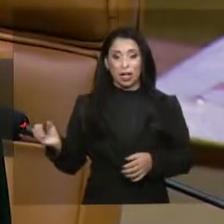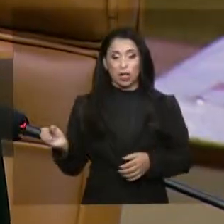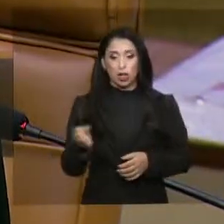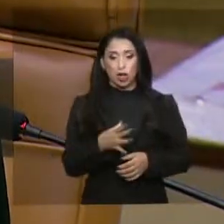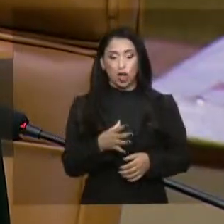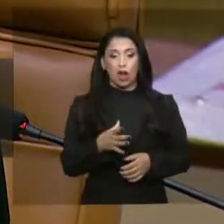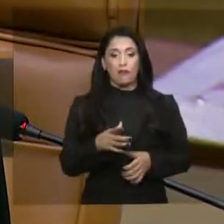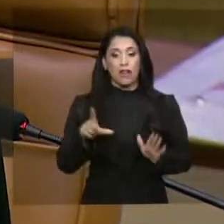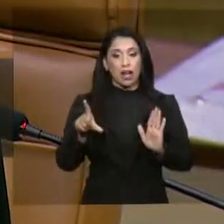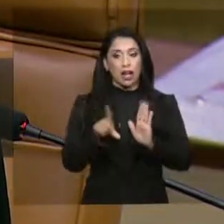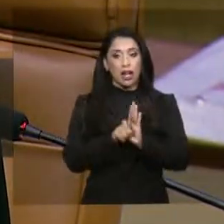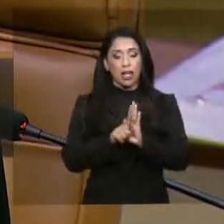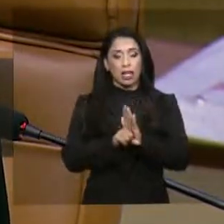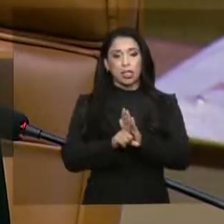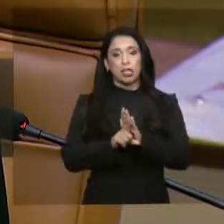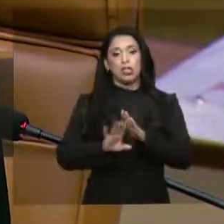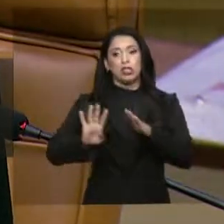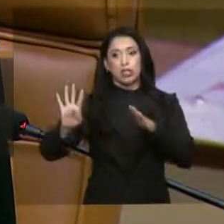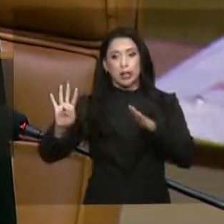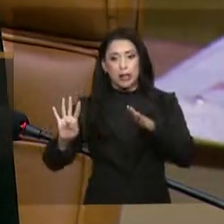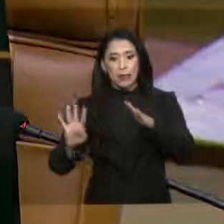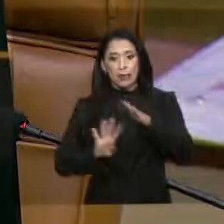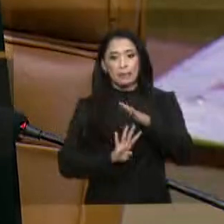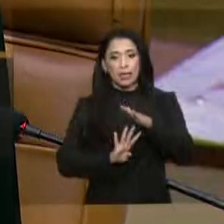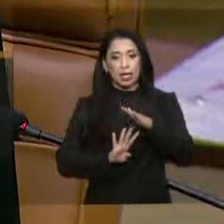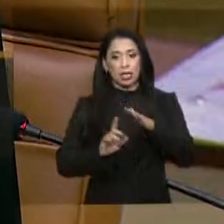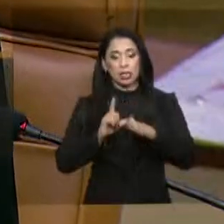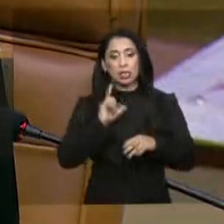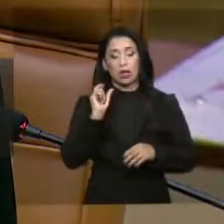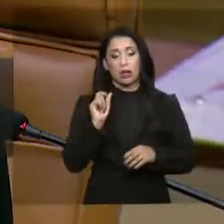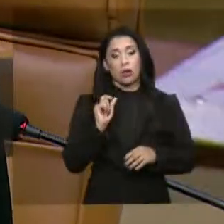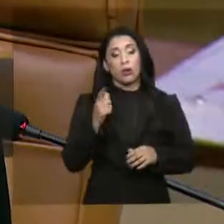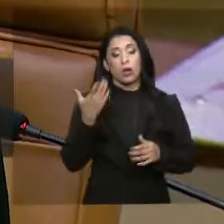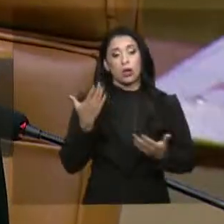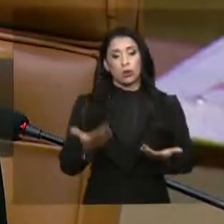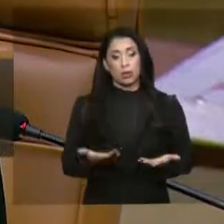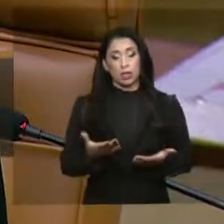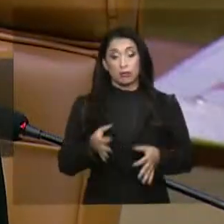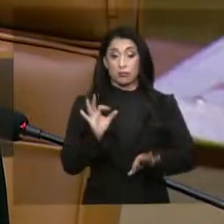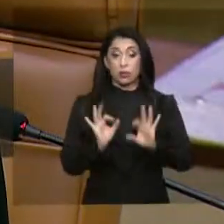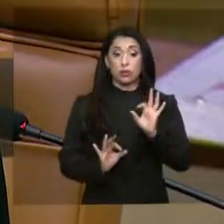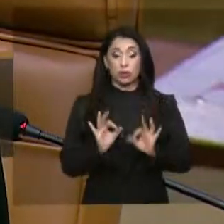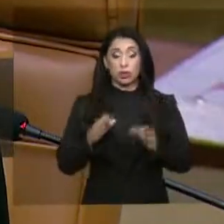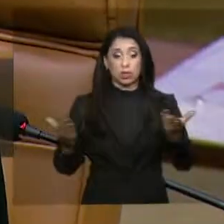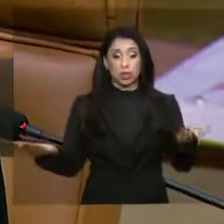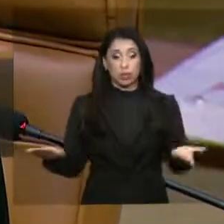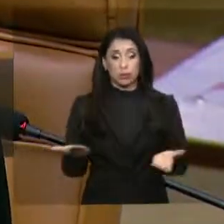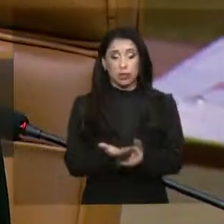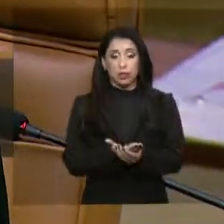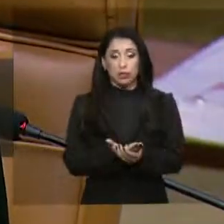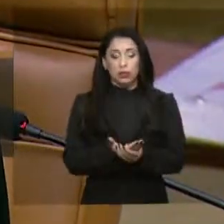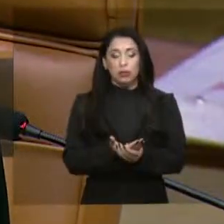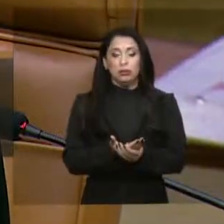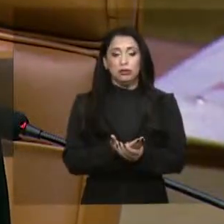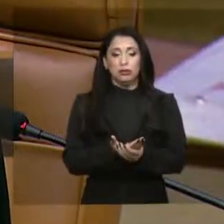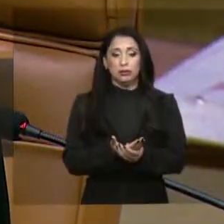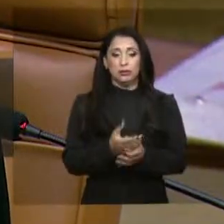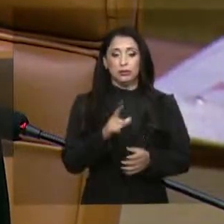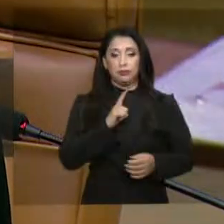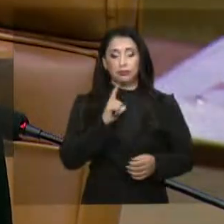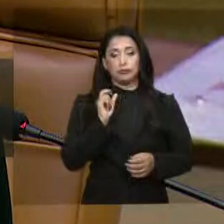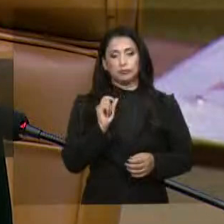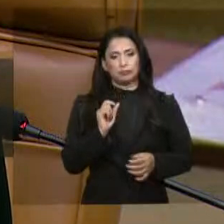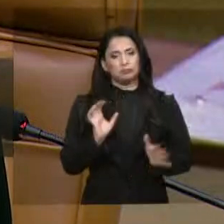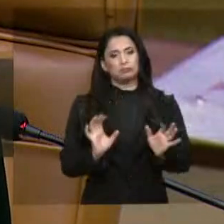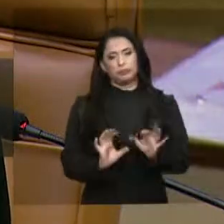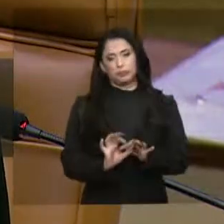imigração, deve analisar os requisitos legais, a natureza jurídica de uma ação, uma natureza jurídica